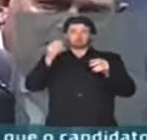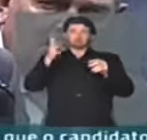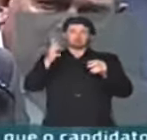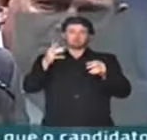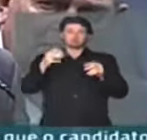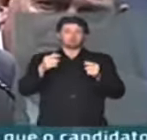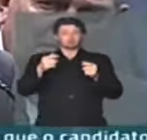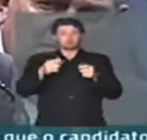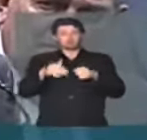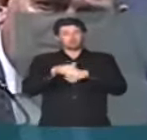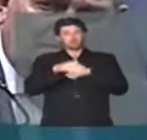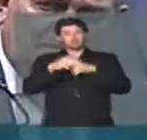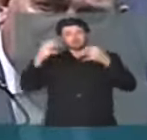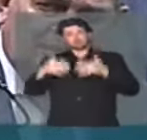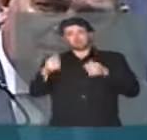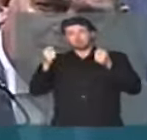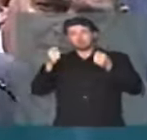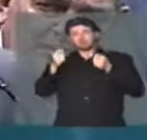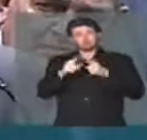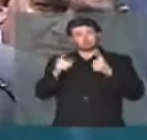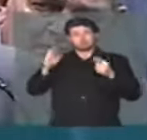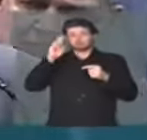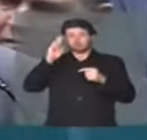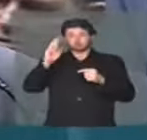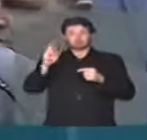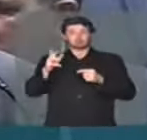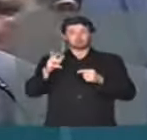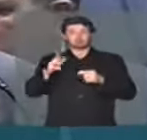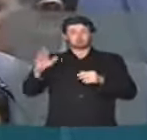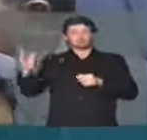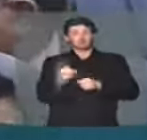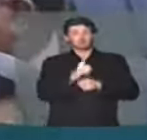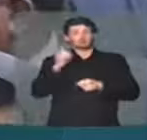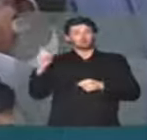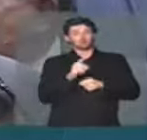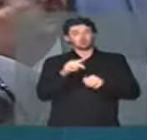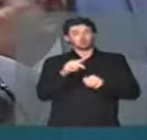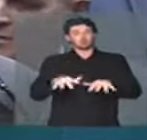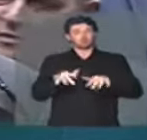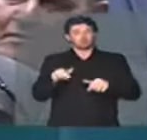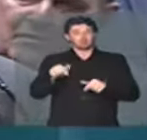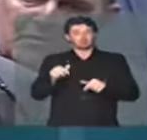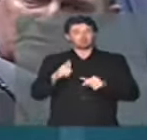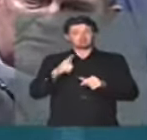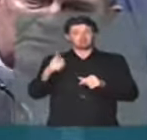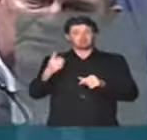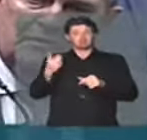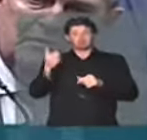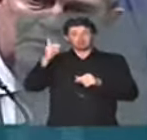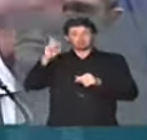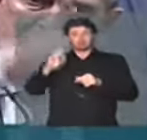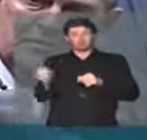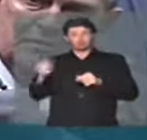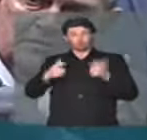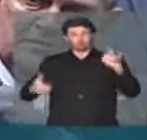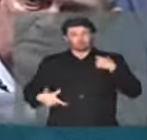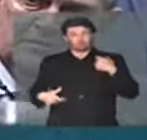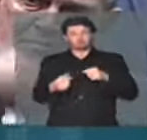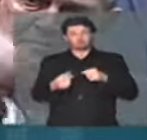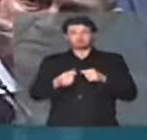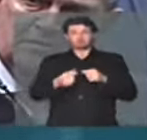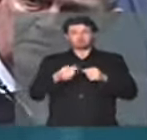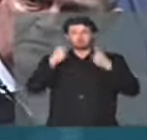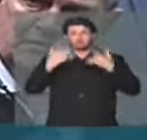Manato, ficou tentando justificar, mas Vossa Excelência passou por esse plenário. Depois que teve a posse do novo diretor, não deu